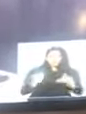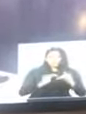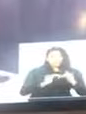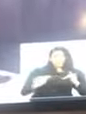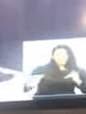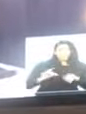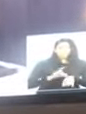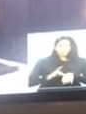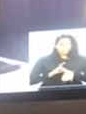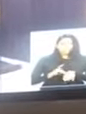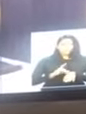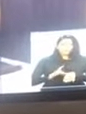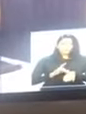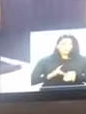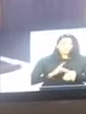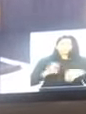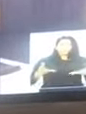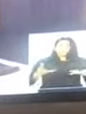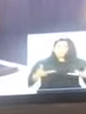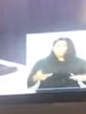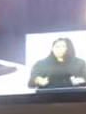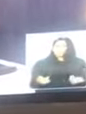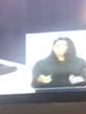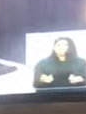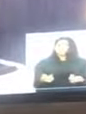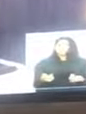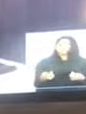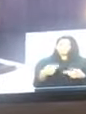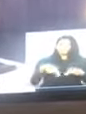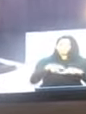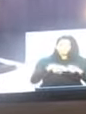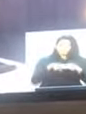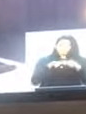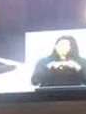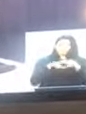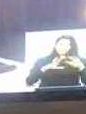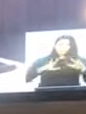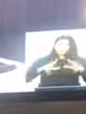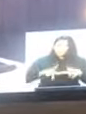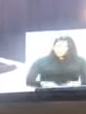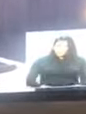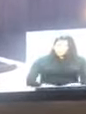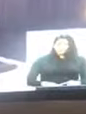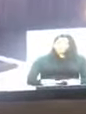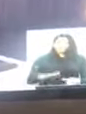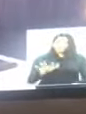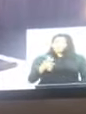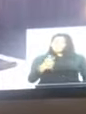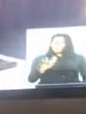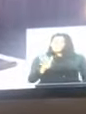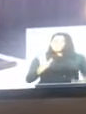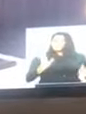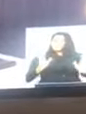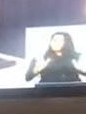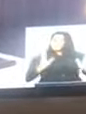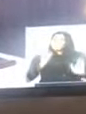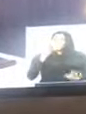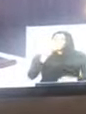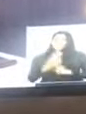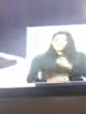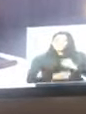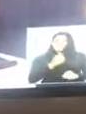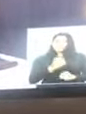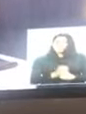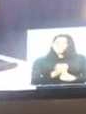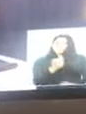é outra realização do prefeito Edson Sá. Portanto, tudo isso em apenas 3 anos e